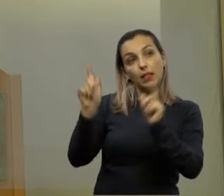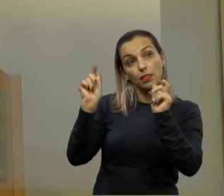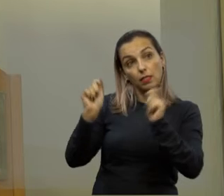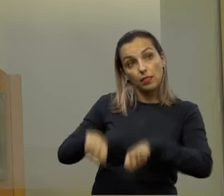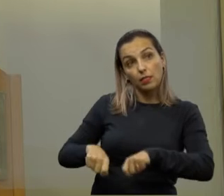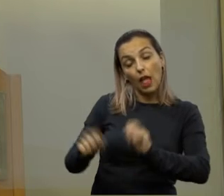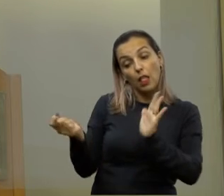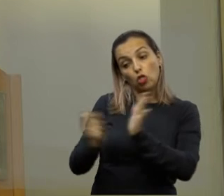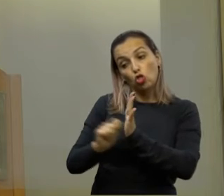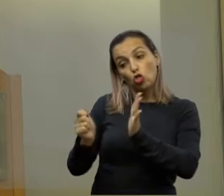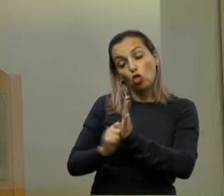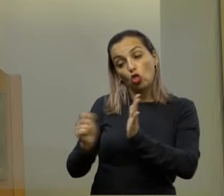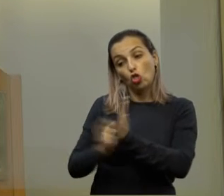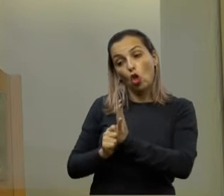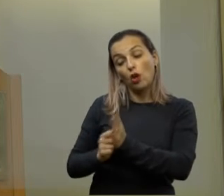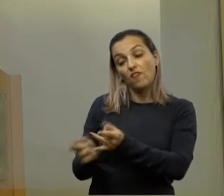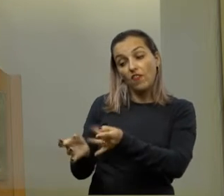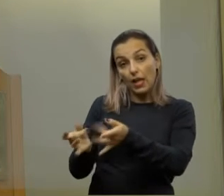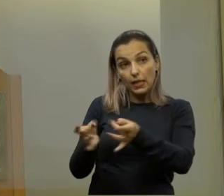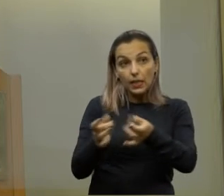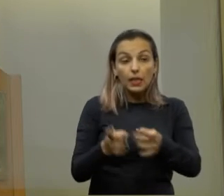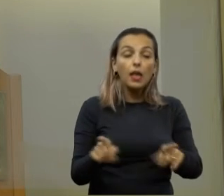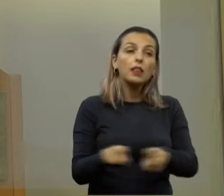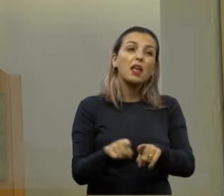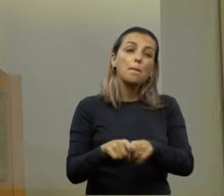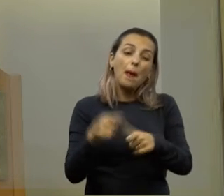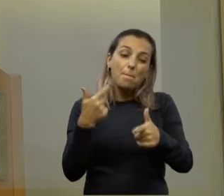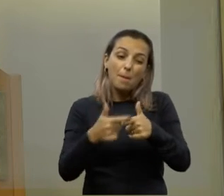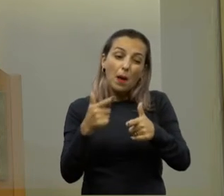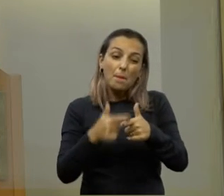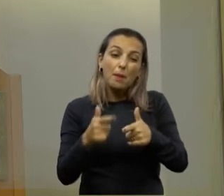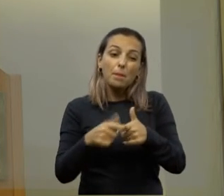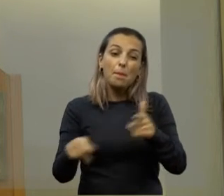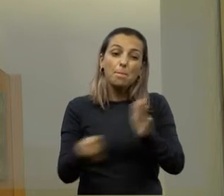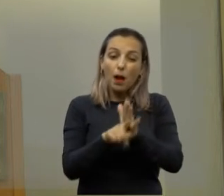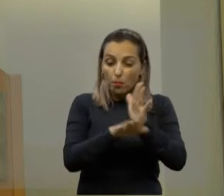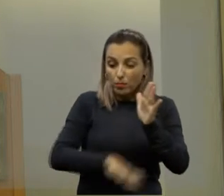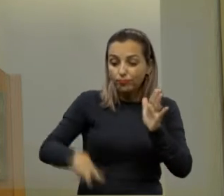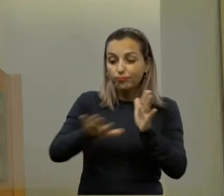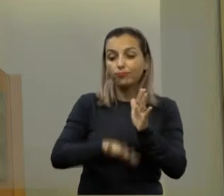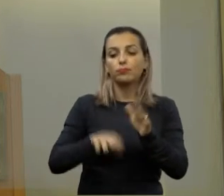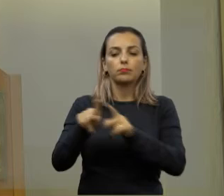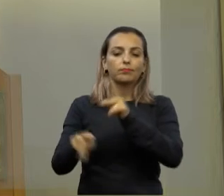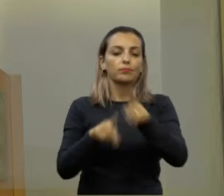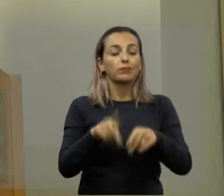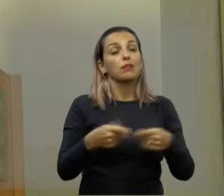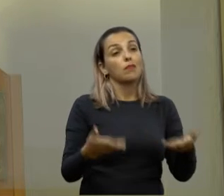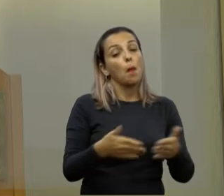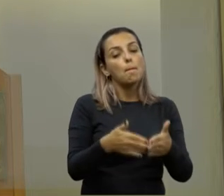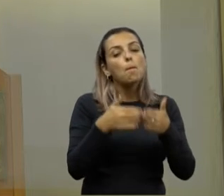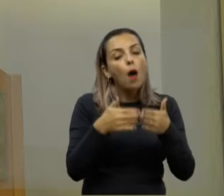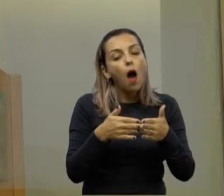do tráfico local e causando transtornos para a população ali então prefeitura por favor vamos